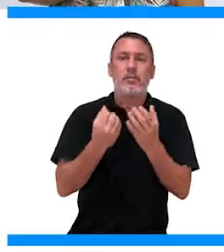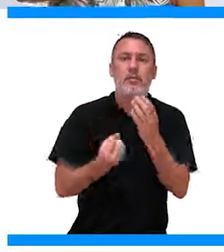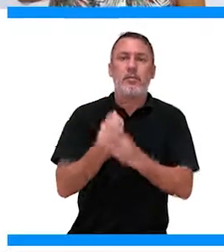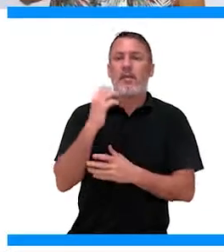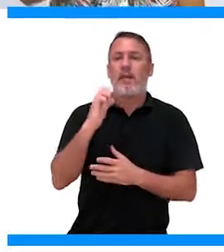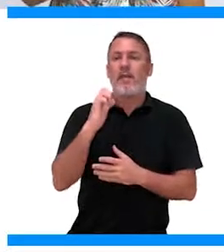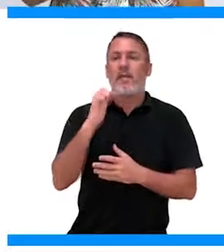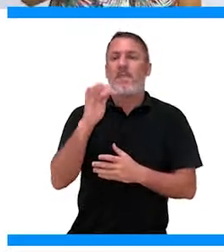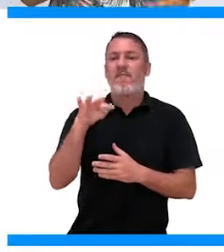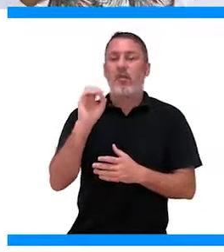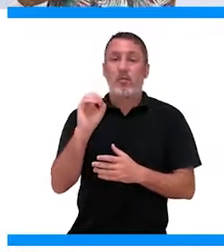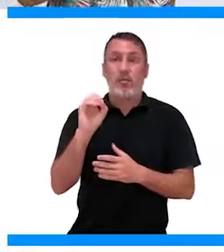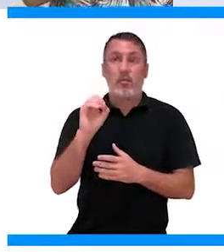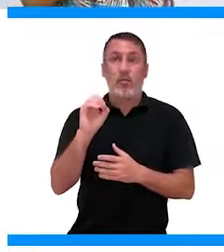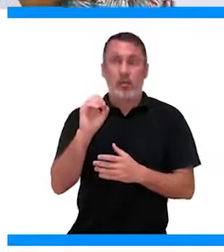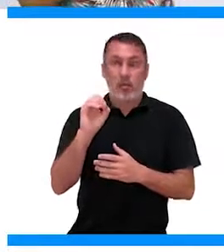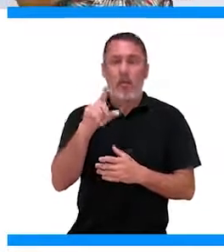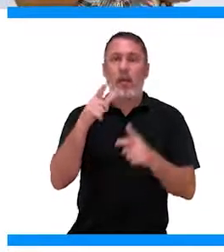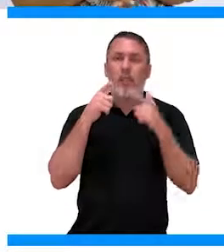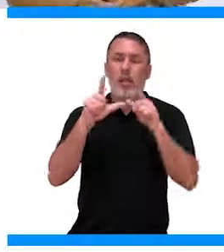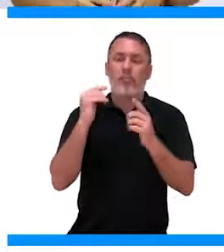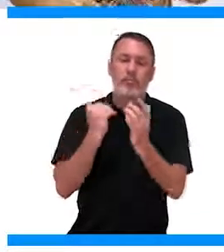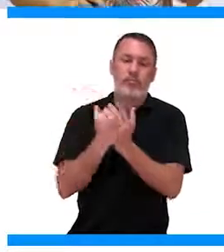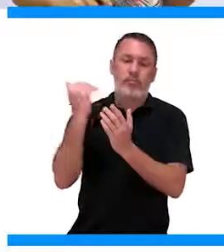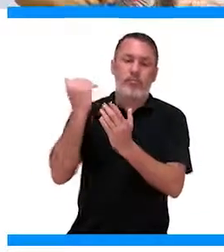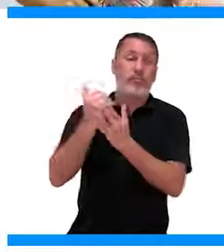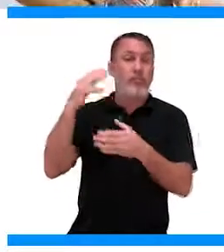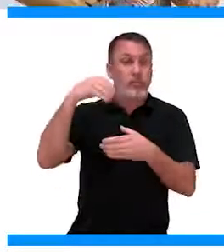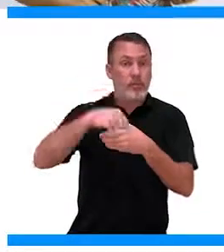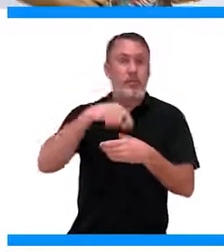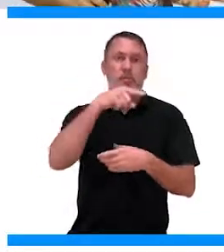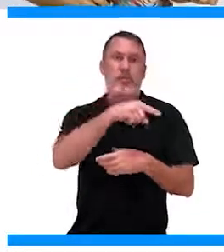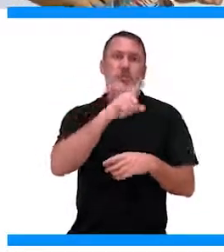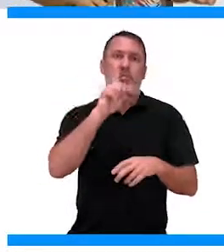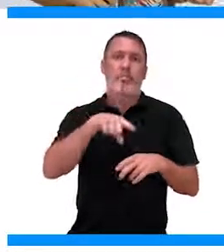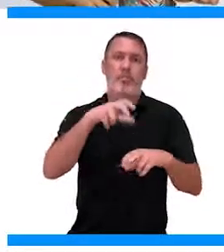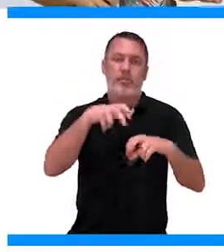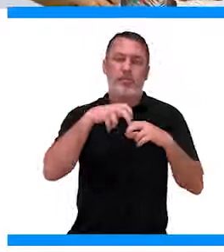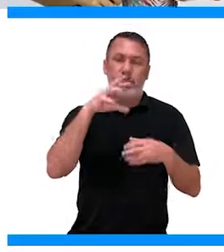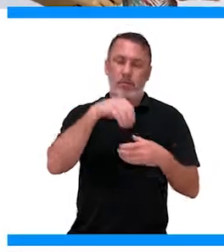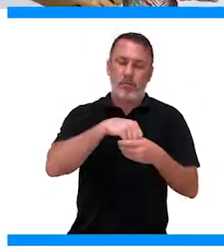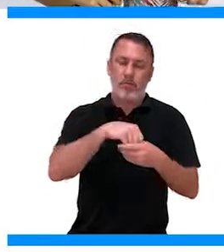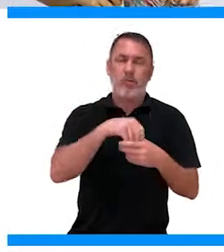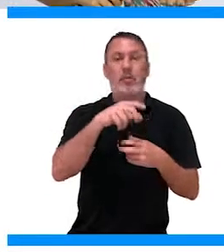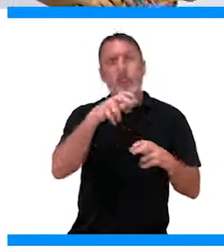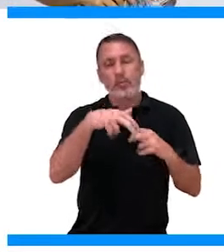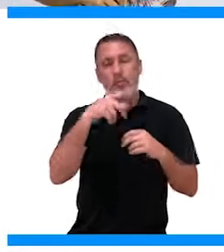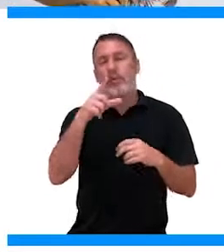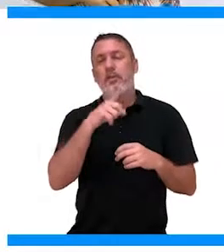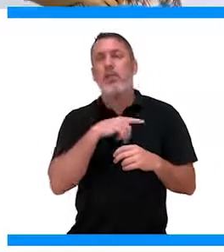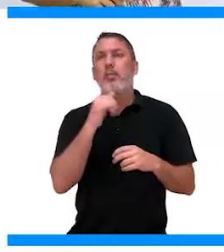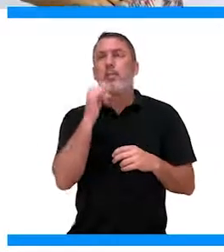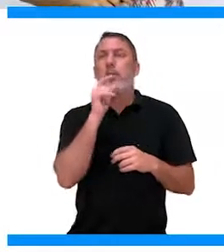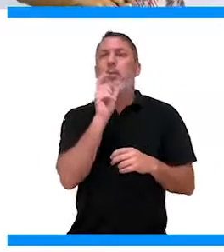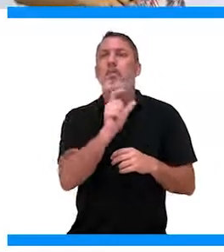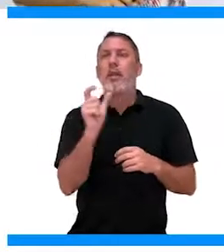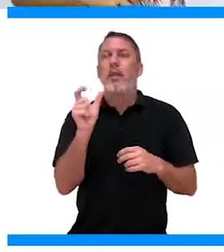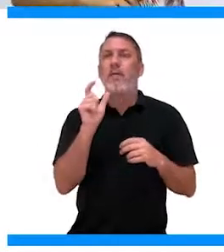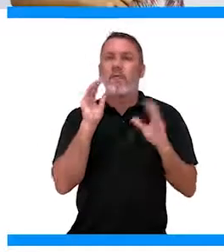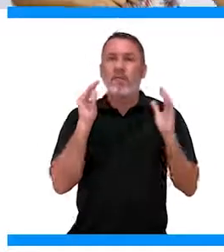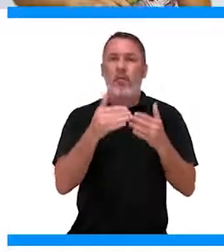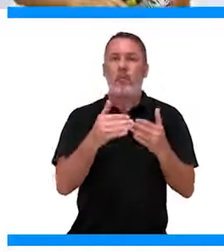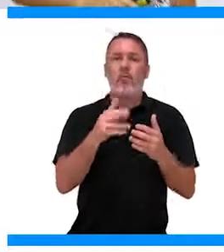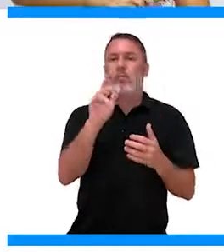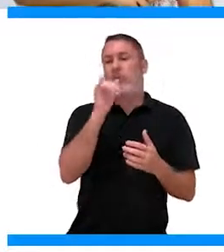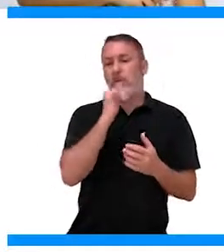efeitos, às vezes a gente utiliza uma linguagem específica. E é isso que a figura de linguagem faz, né? A gente utiliza